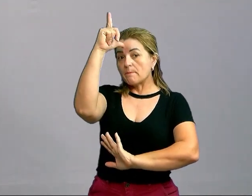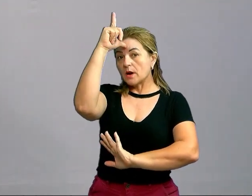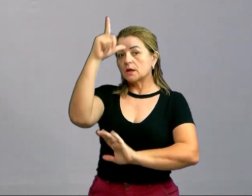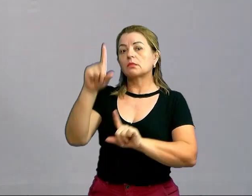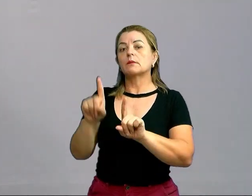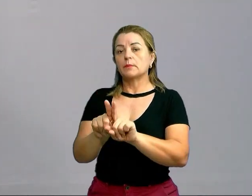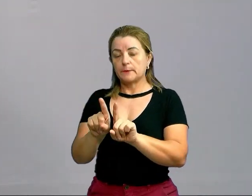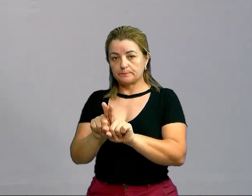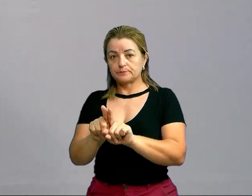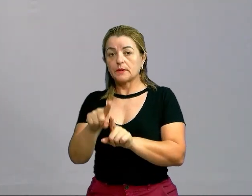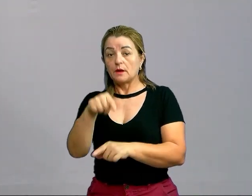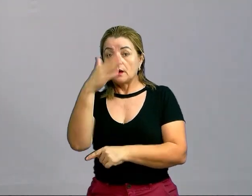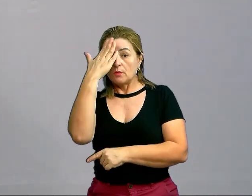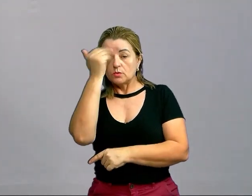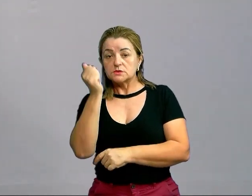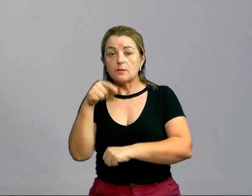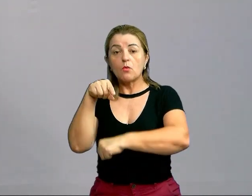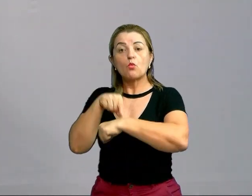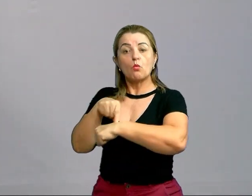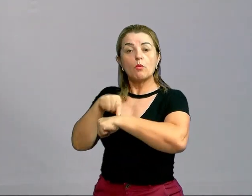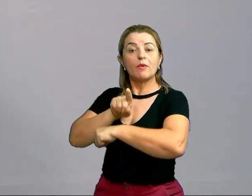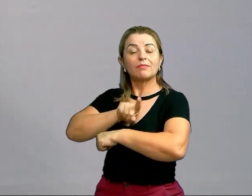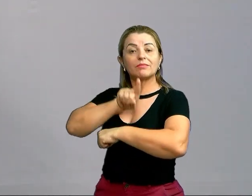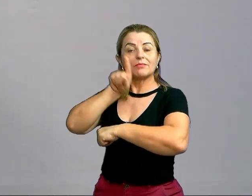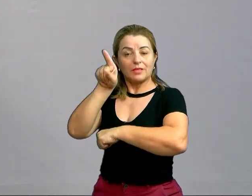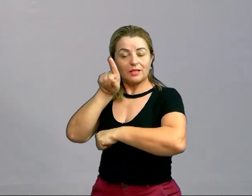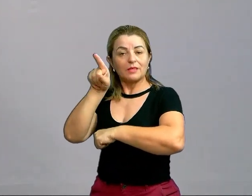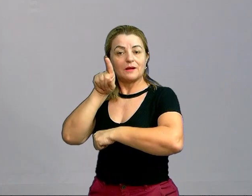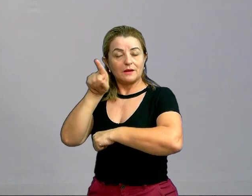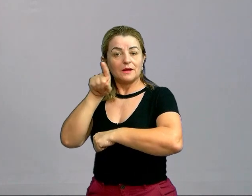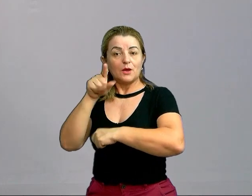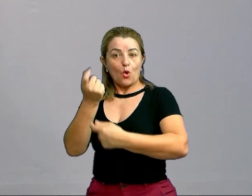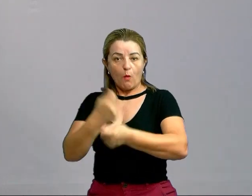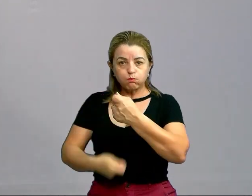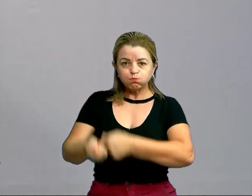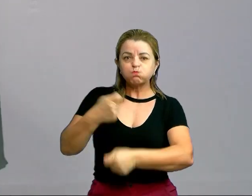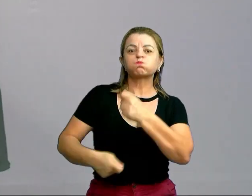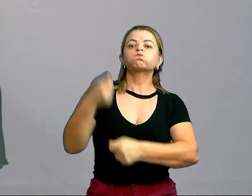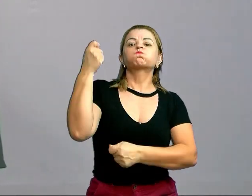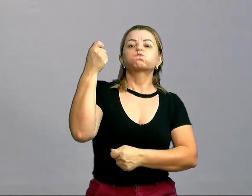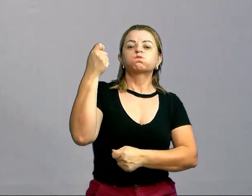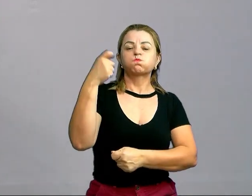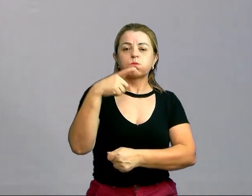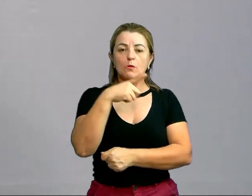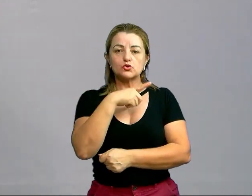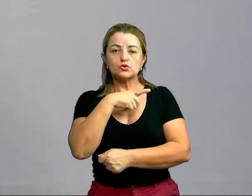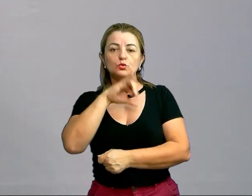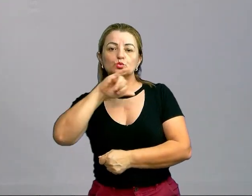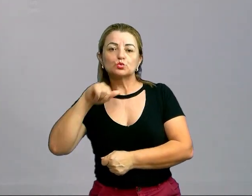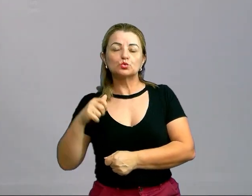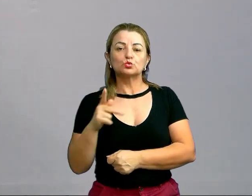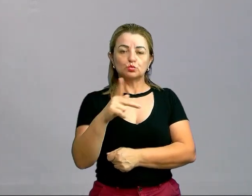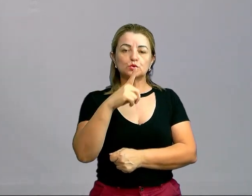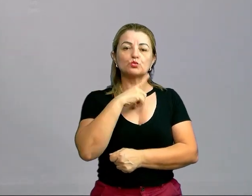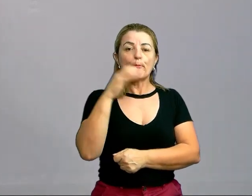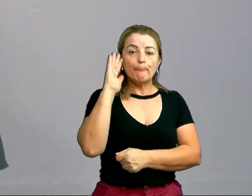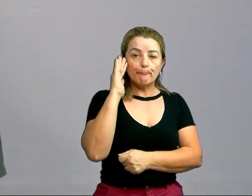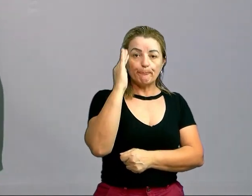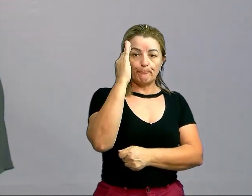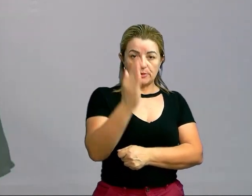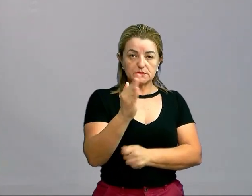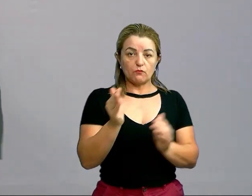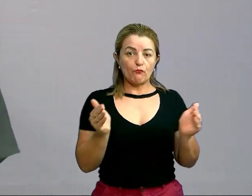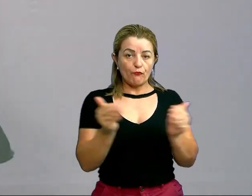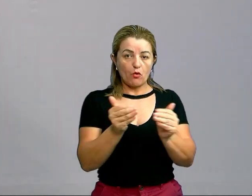né? Então, você sabe nesse momento da história que o auge do capitalismo e JK ele tinha como principal